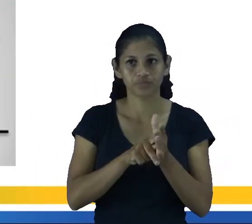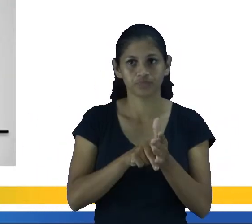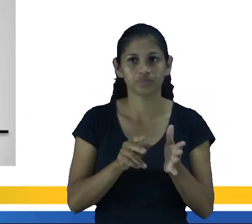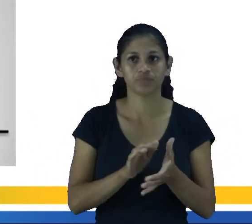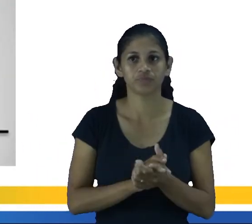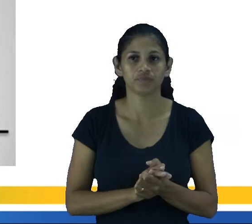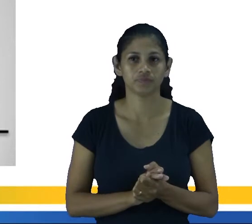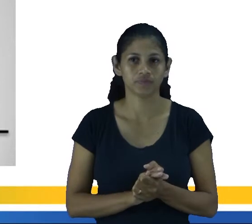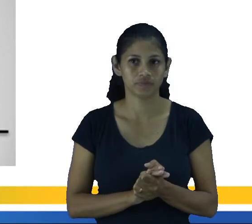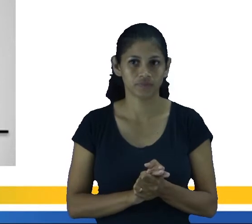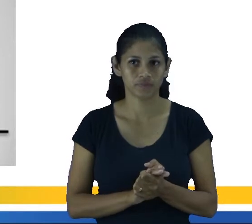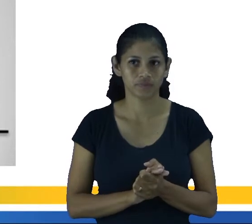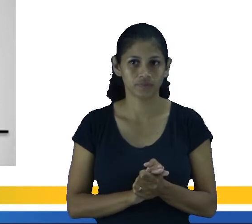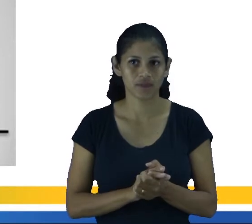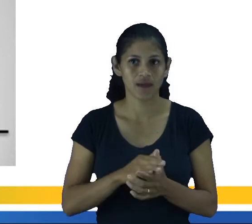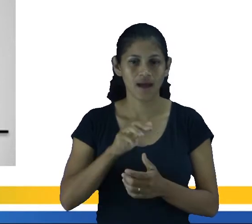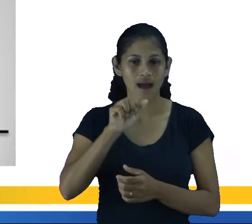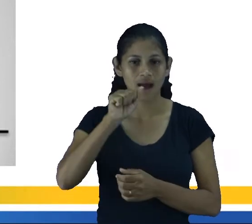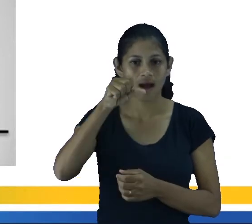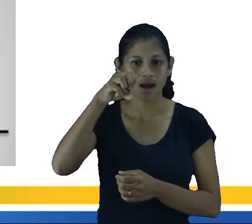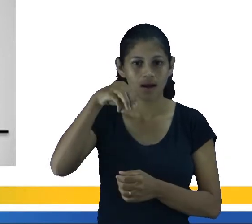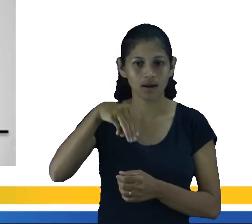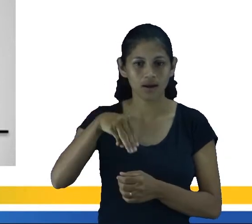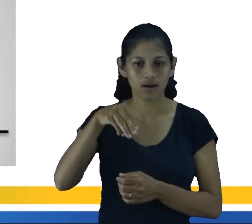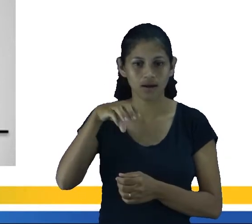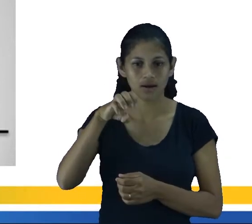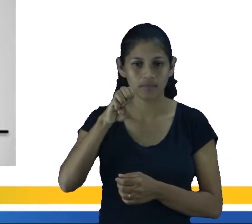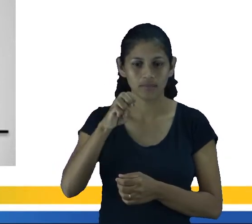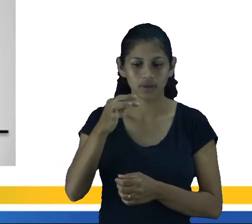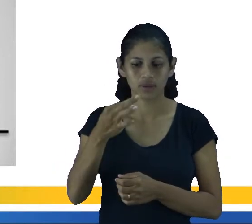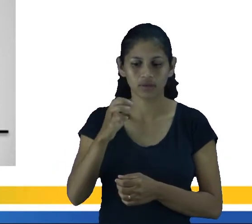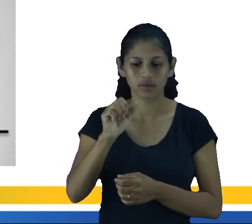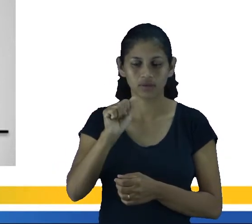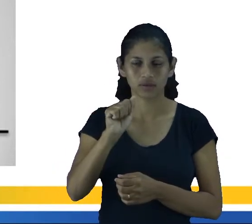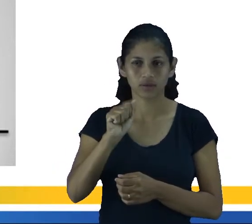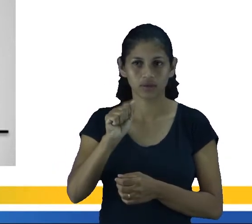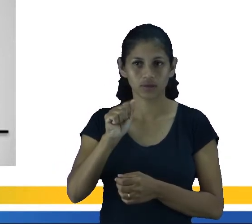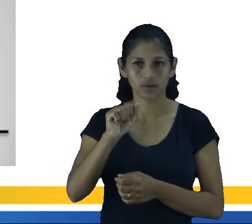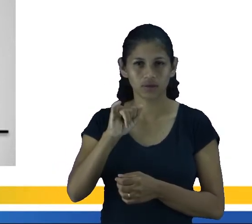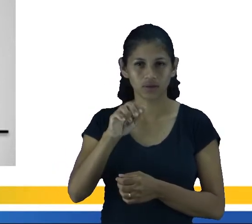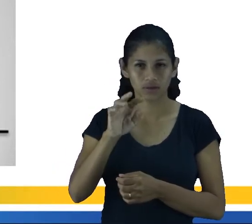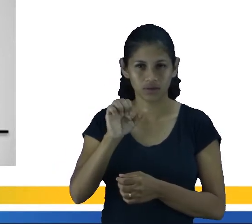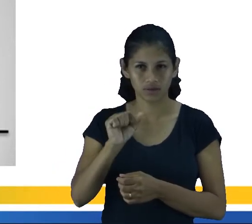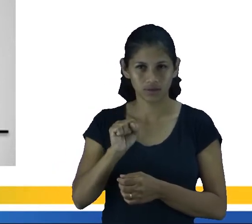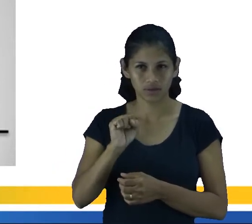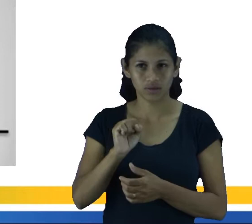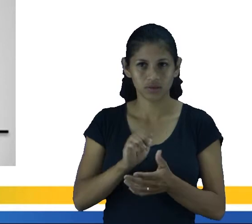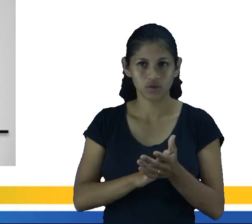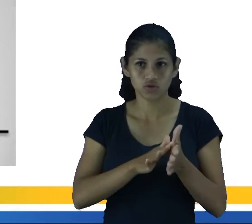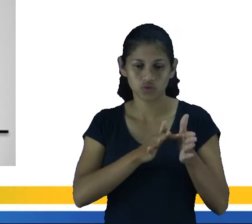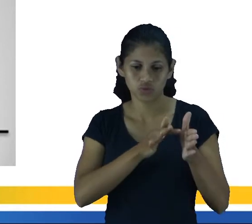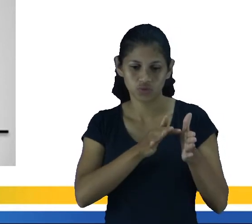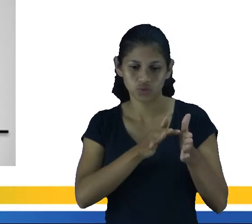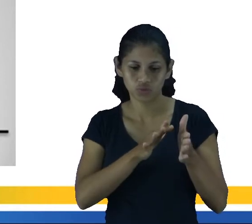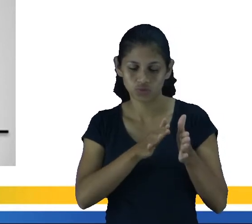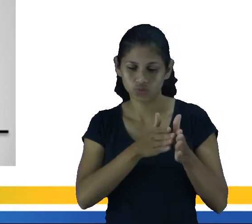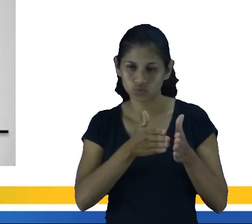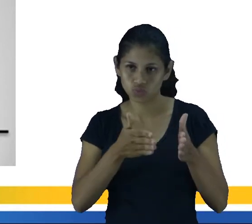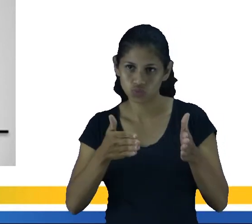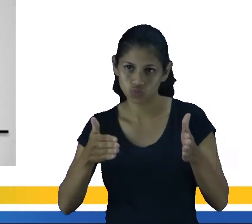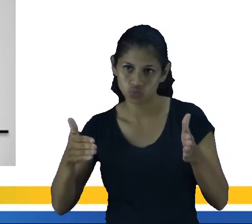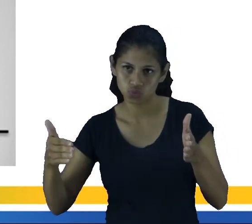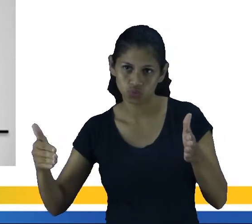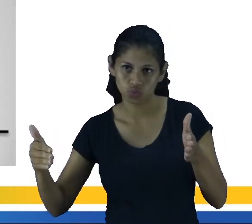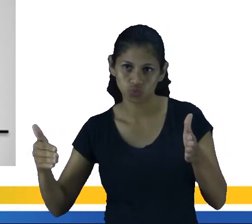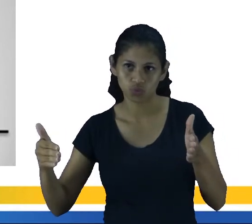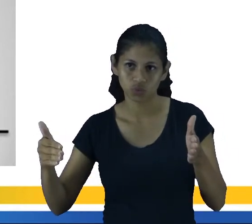acontece lá nos ametais. Então, para os ametais, essa daqui vai ser a fila de reatividade, né?